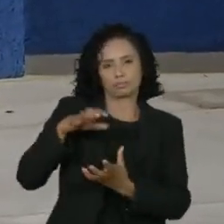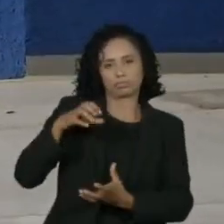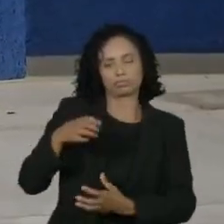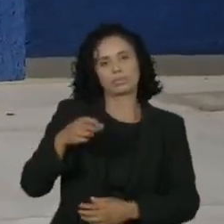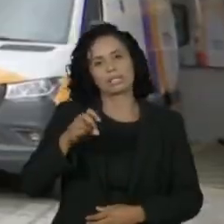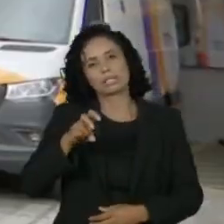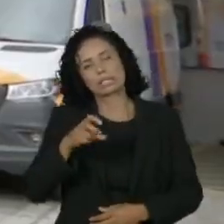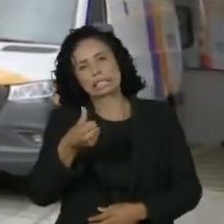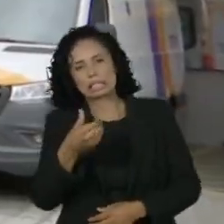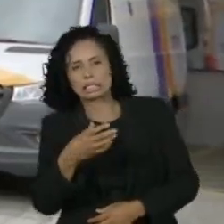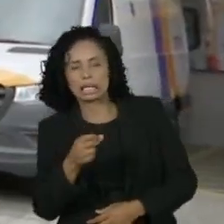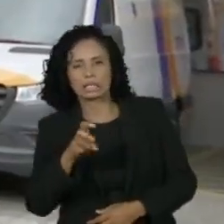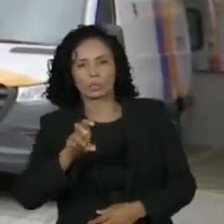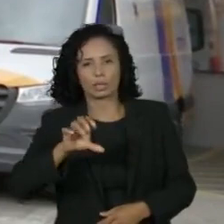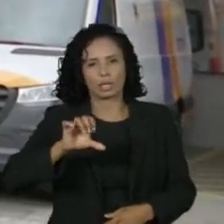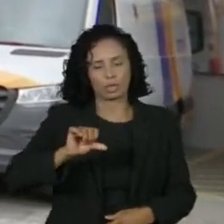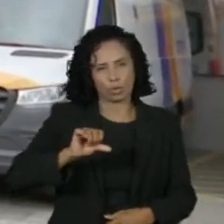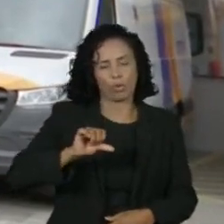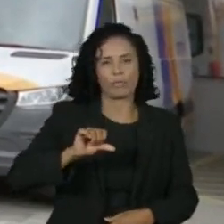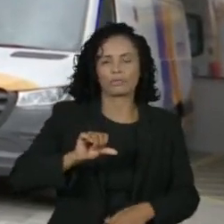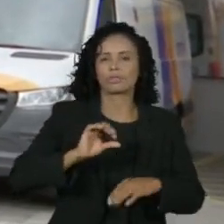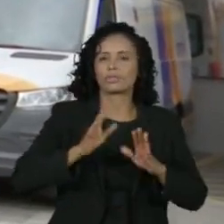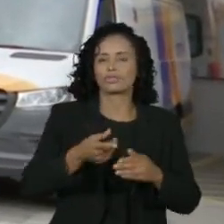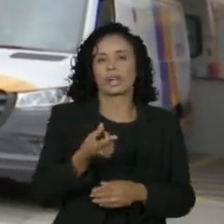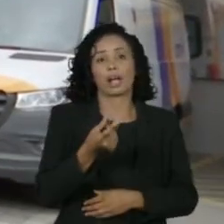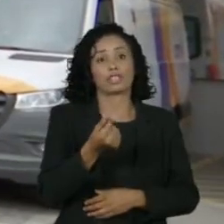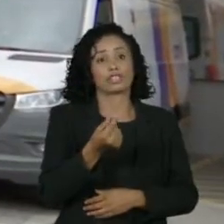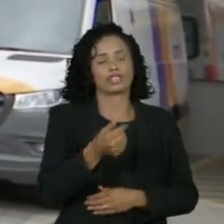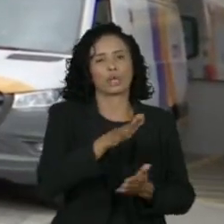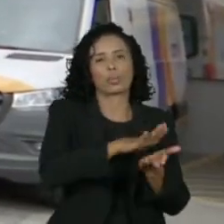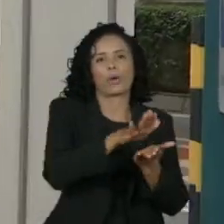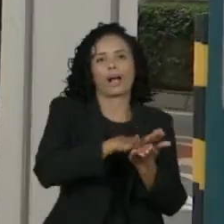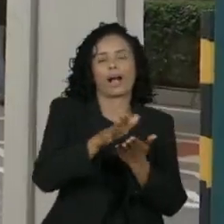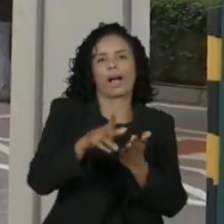59 anos, têm um gasto de saúde, principalmente nos planos